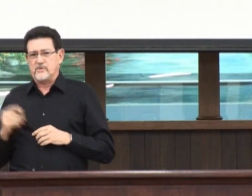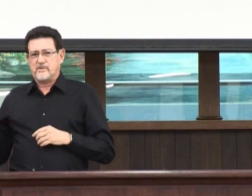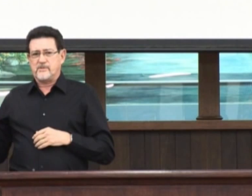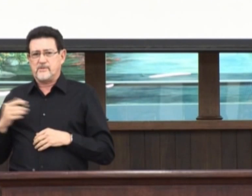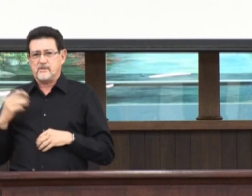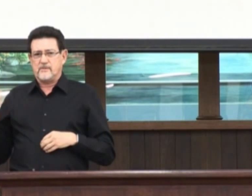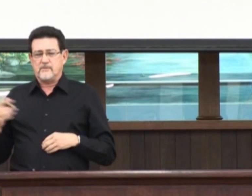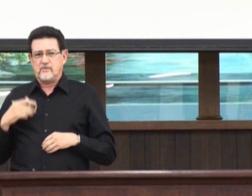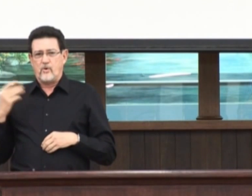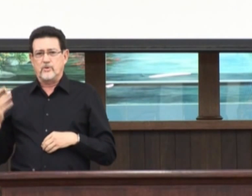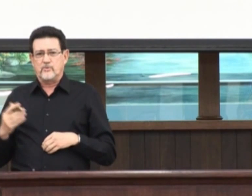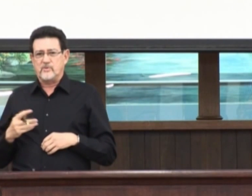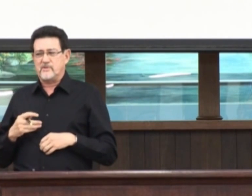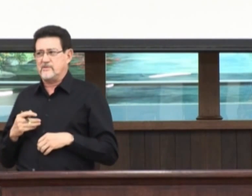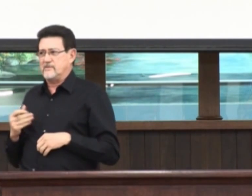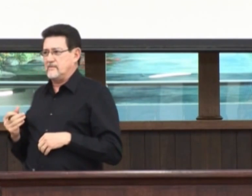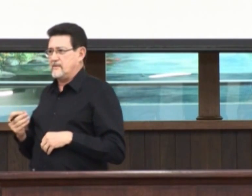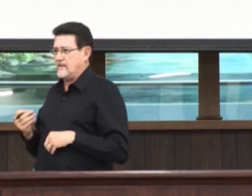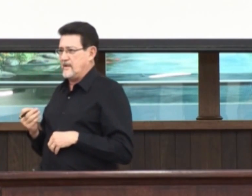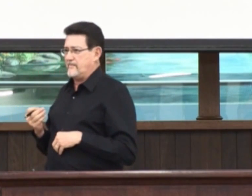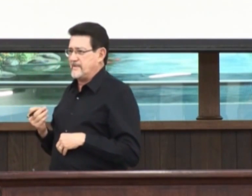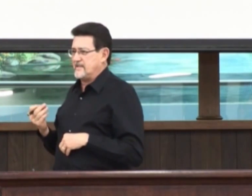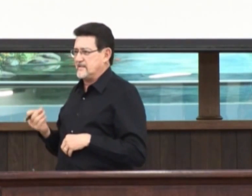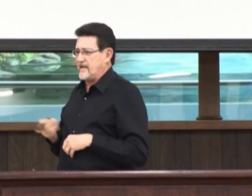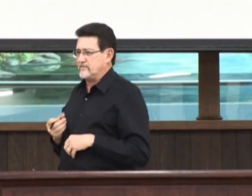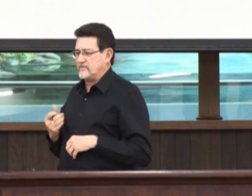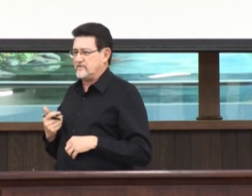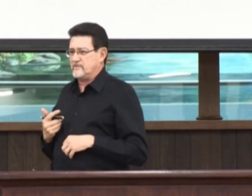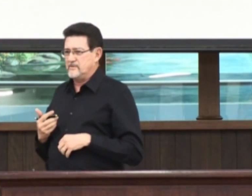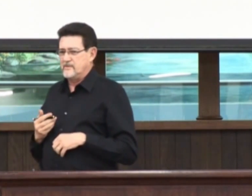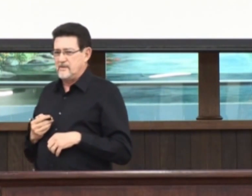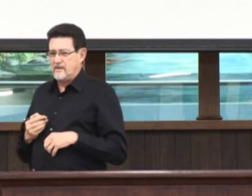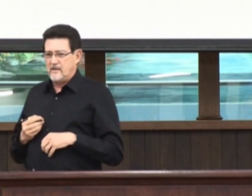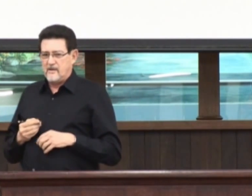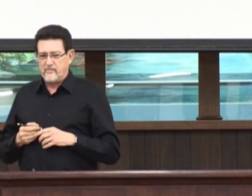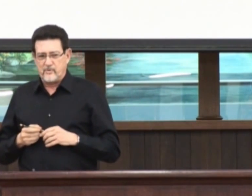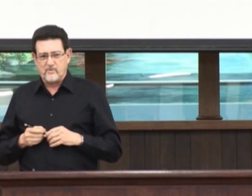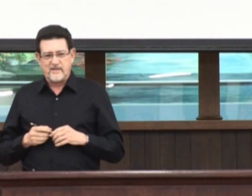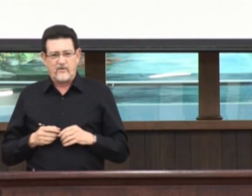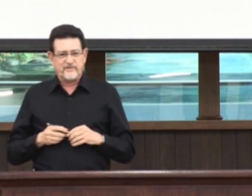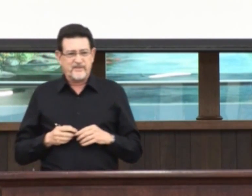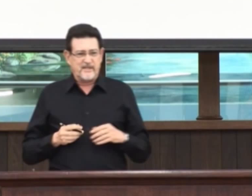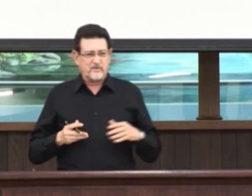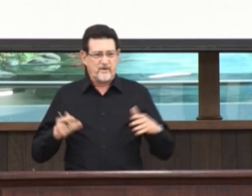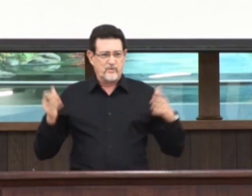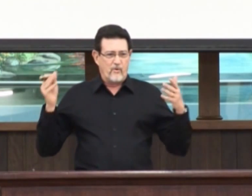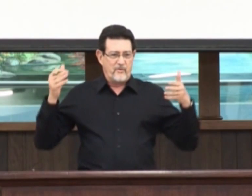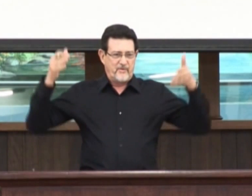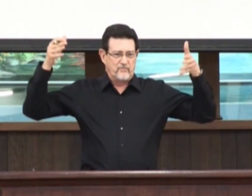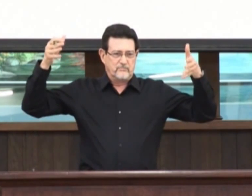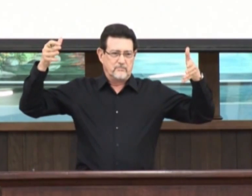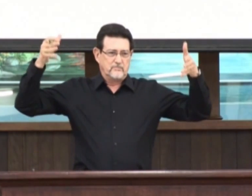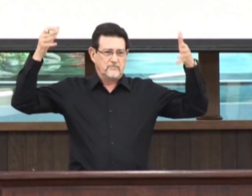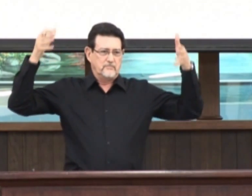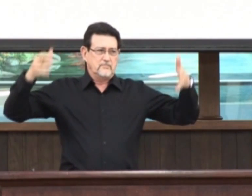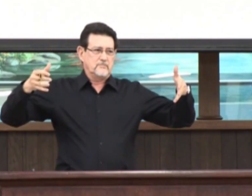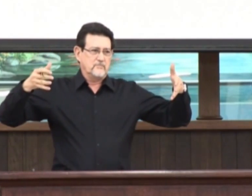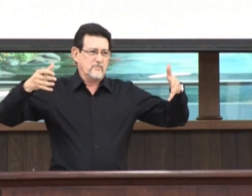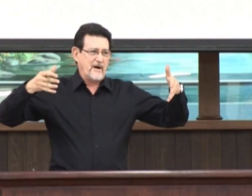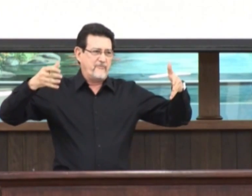Um dos contos apresentados por Gonçalves Dias, quando houve